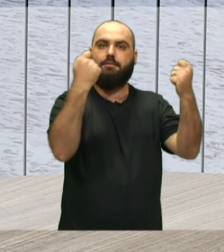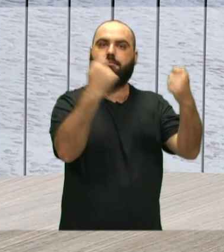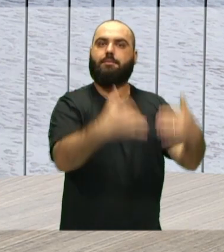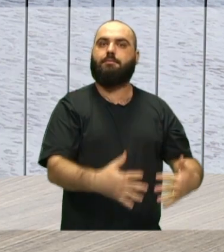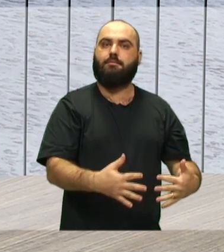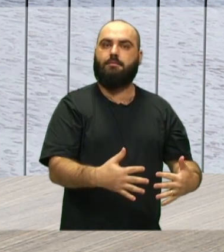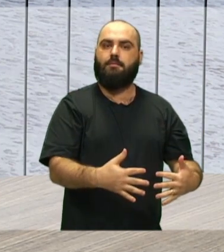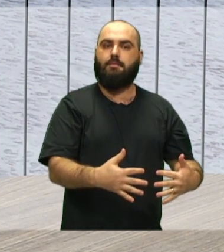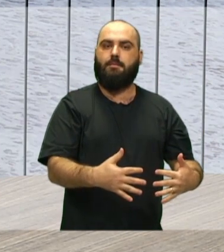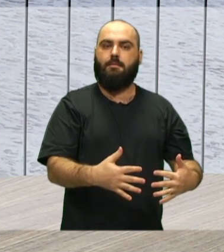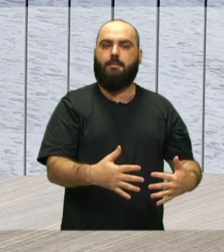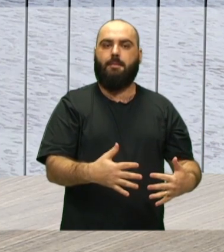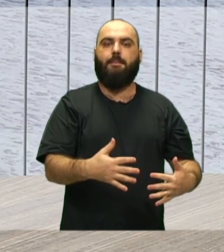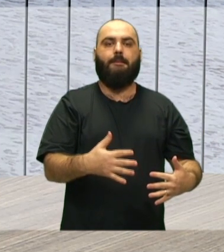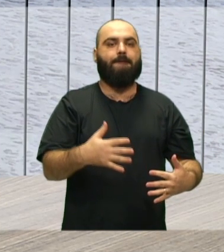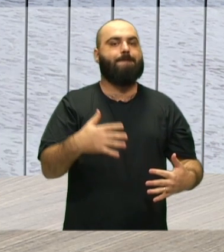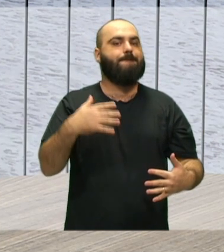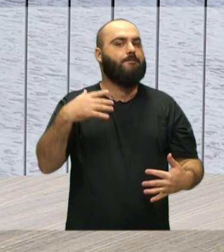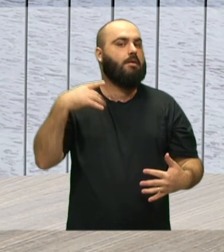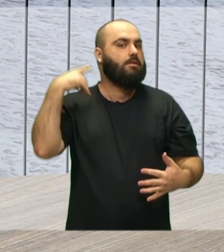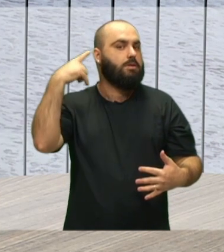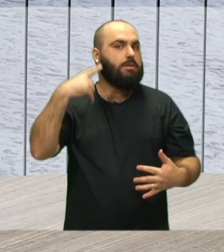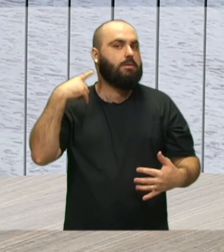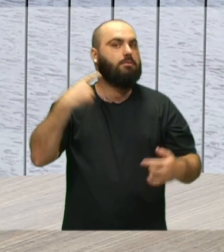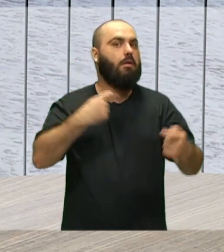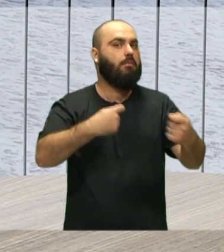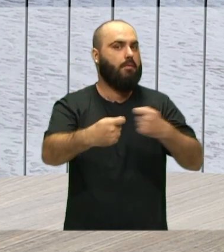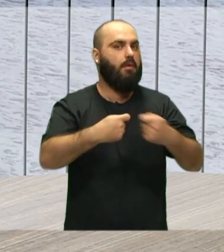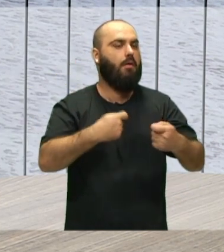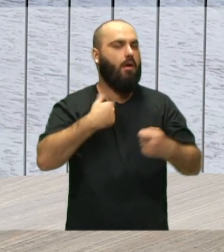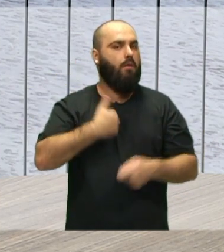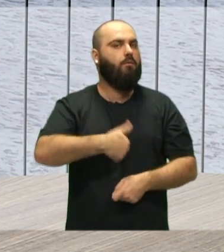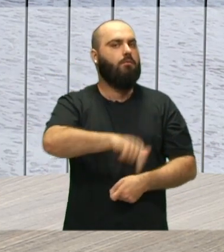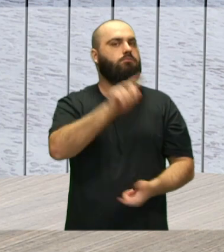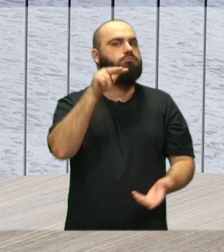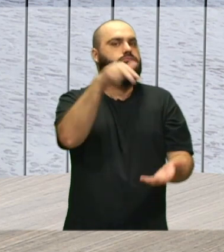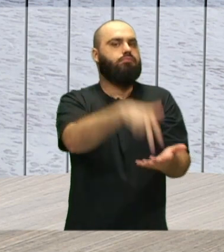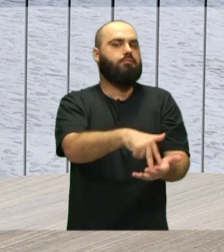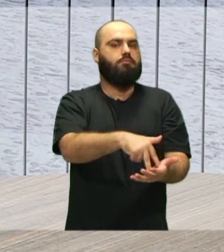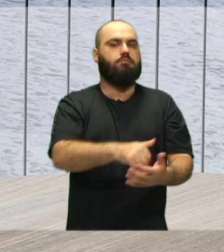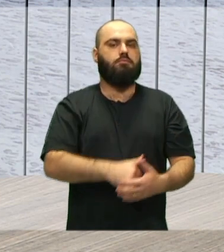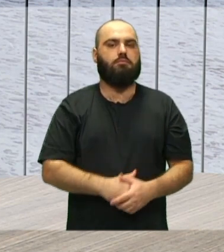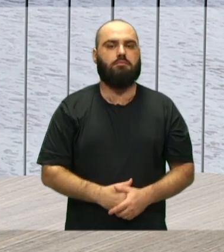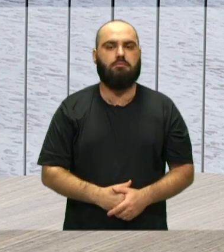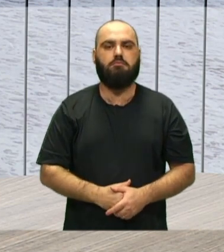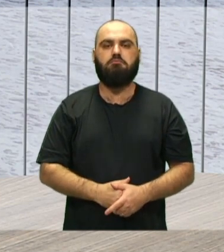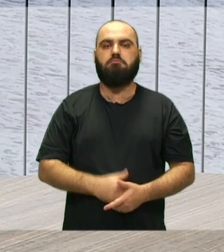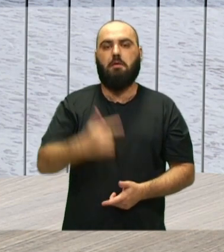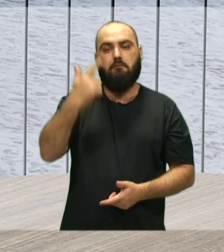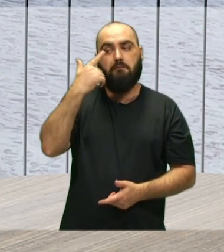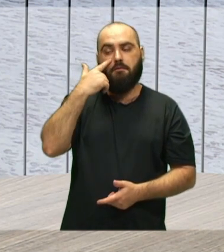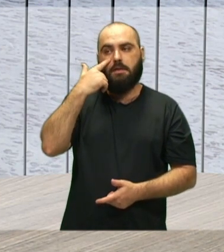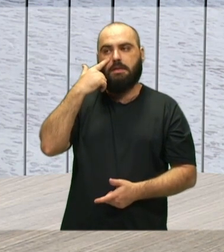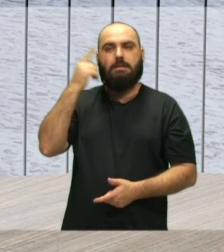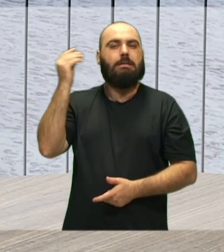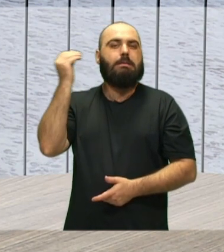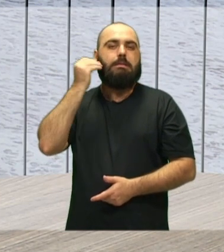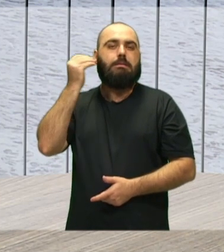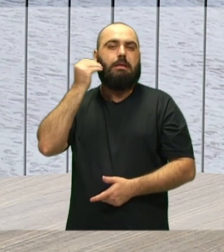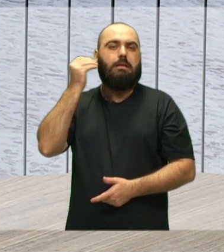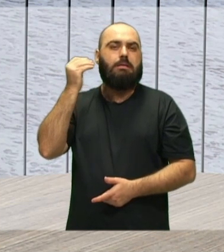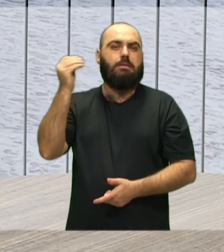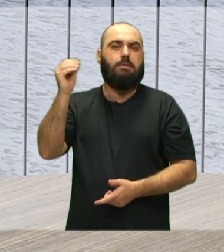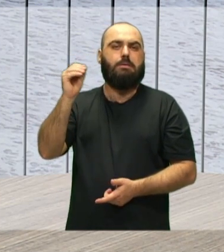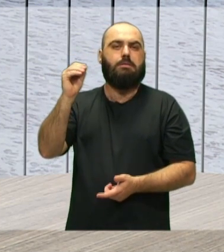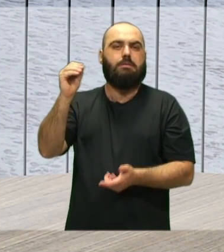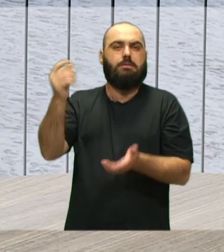de nenhuma matéria do direito administrativo na faculdade, né? E quando a gente foi ver, a gente diagramou, né? Eu tentei enxugar da